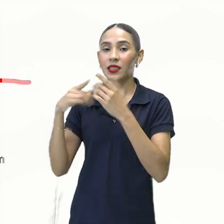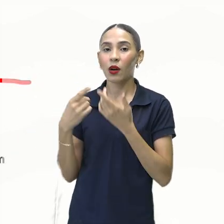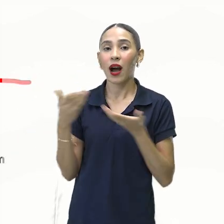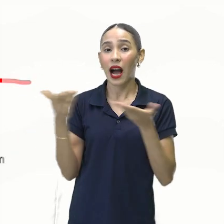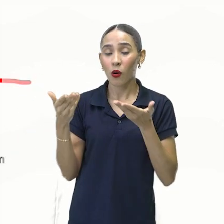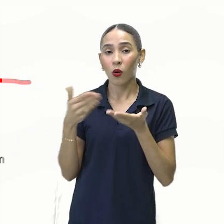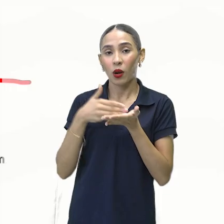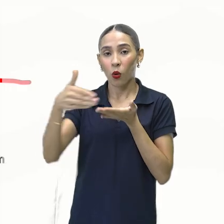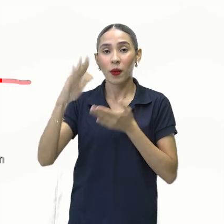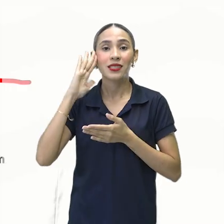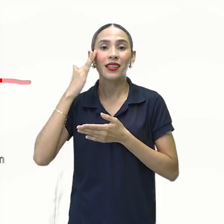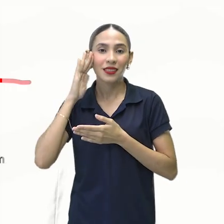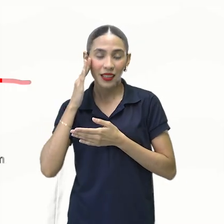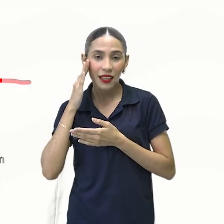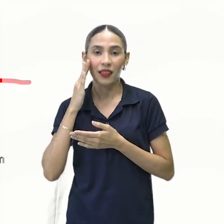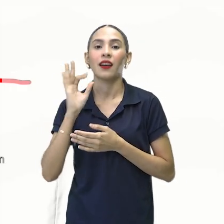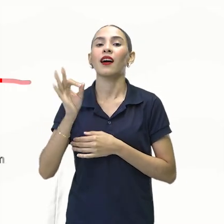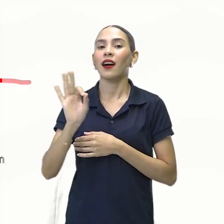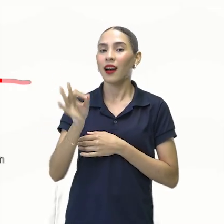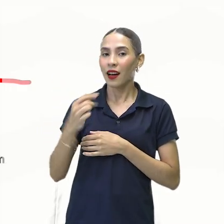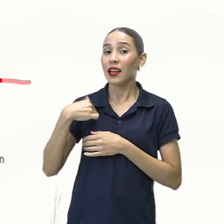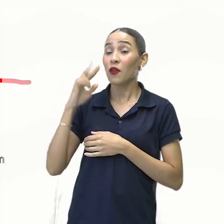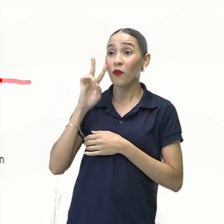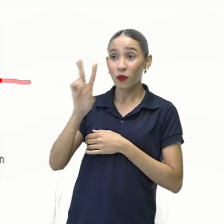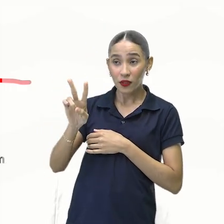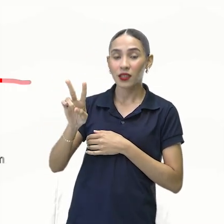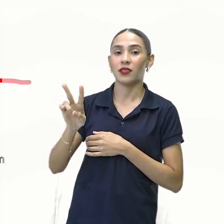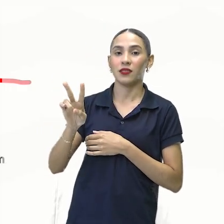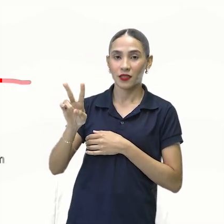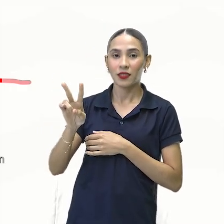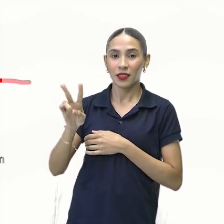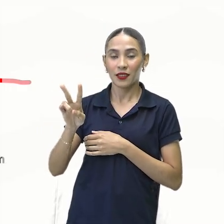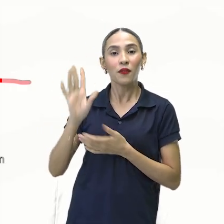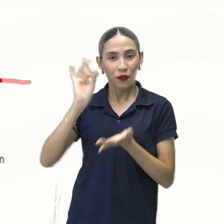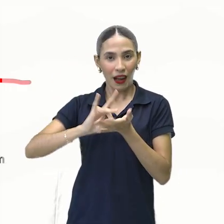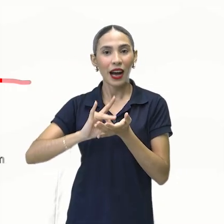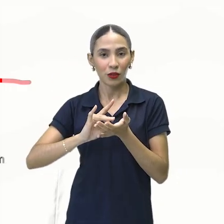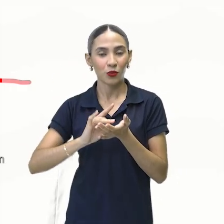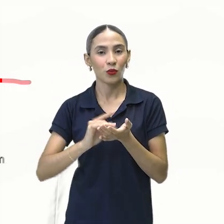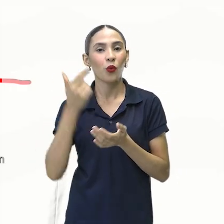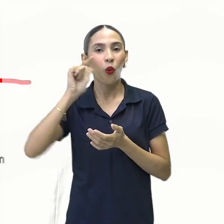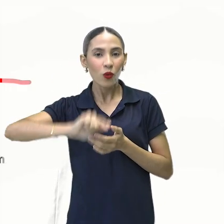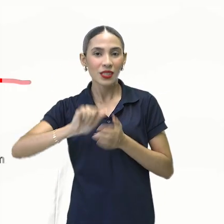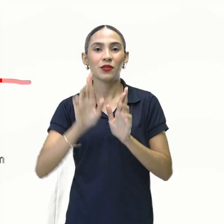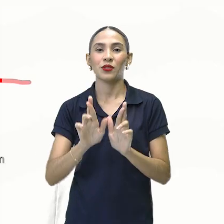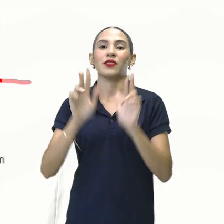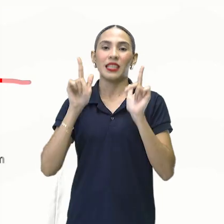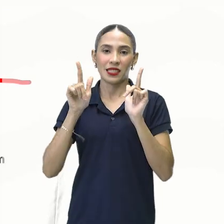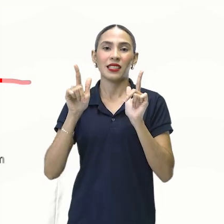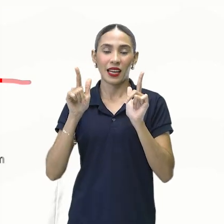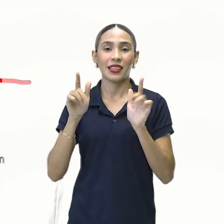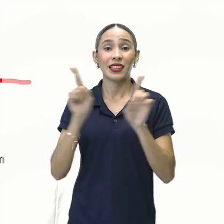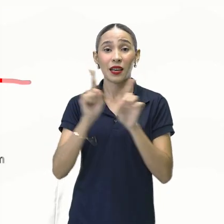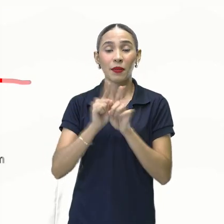a entender. Agora que eu vi aquilo, eu realmente consigo distinguir